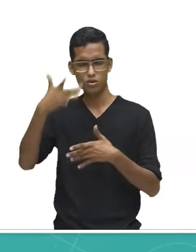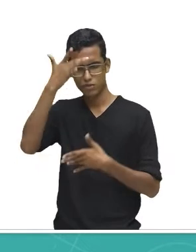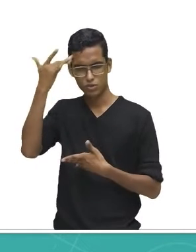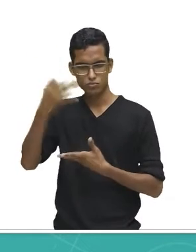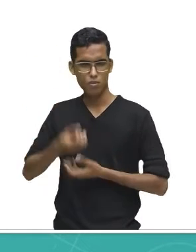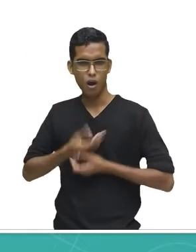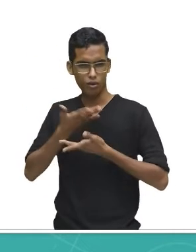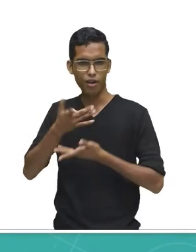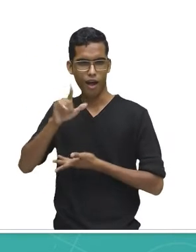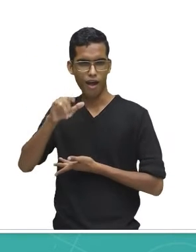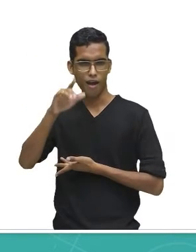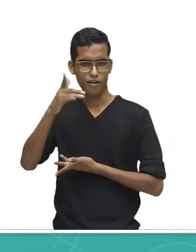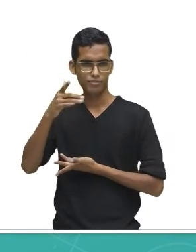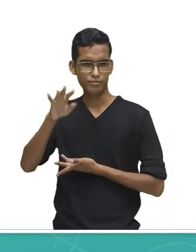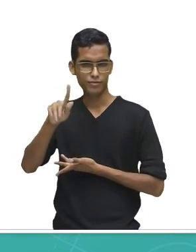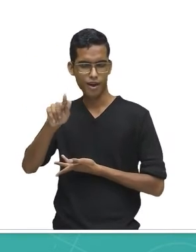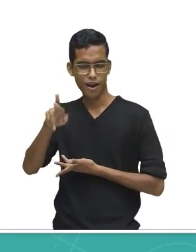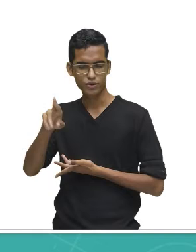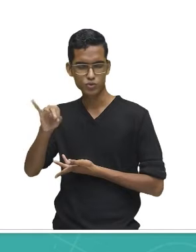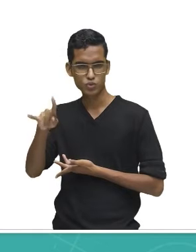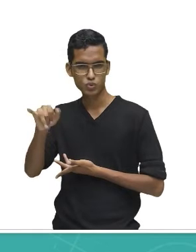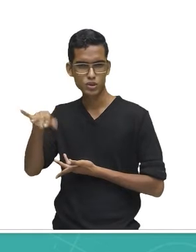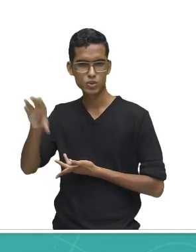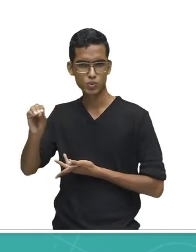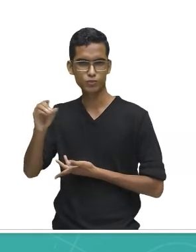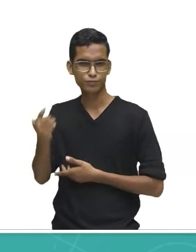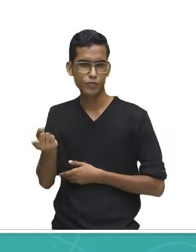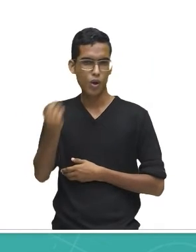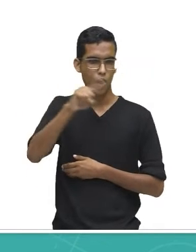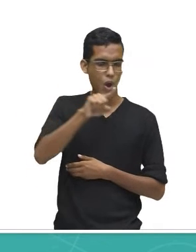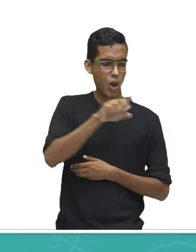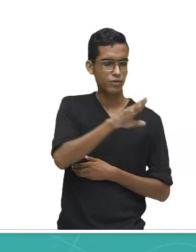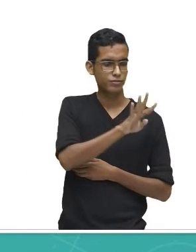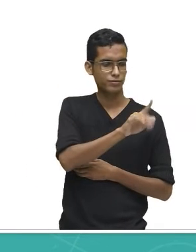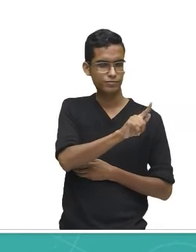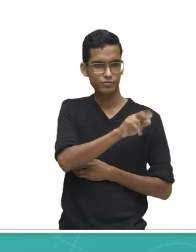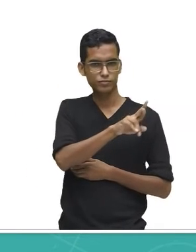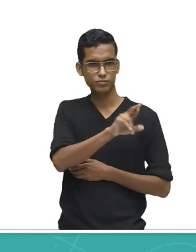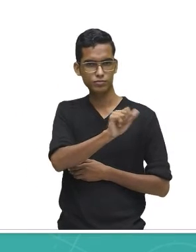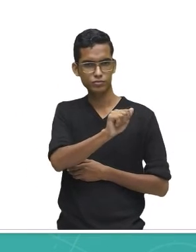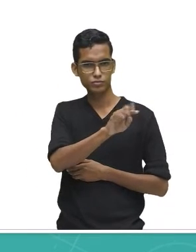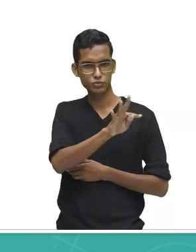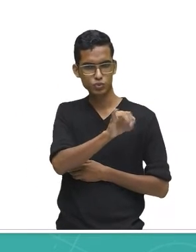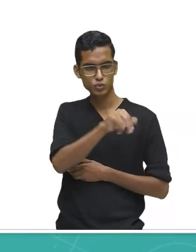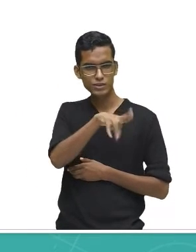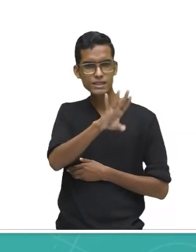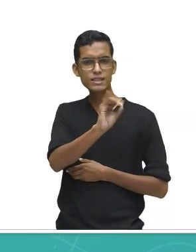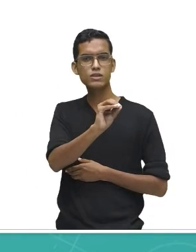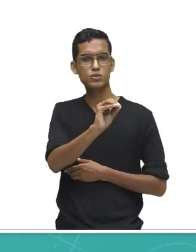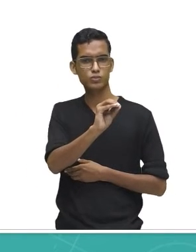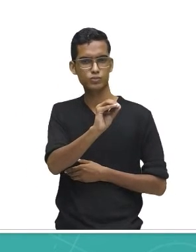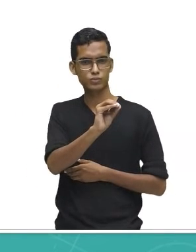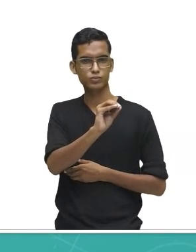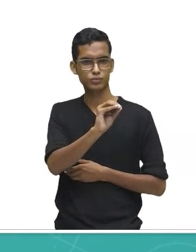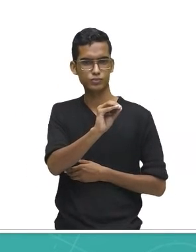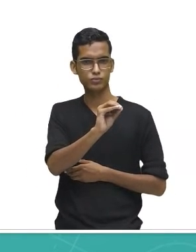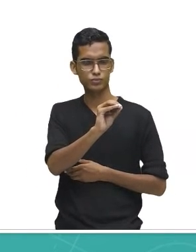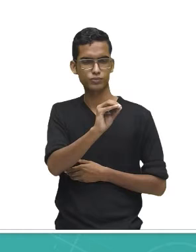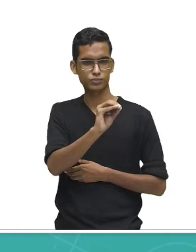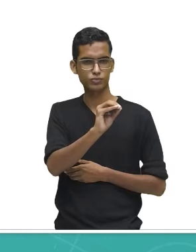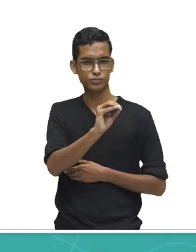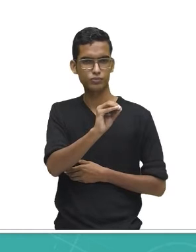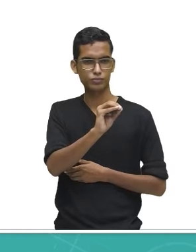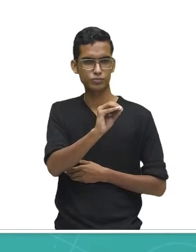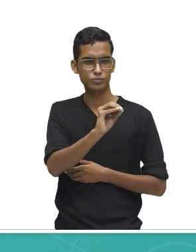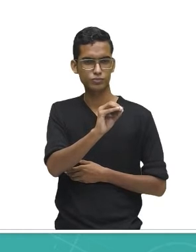aqui um ditongo e não um hiato. Gratuito seria como o i,